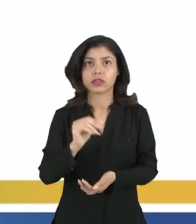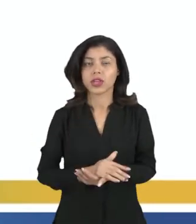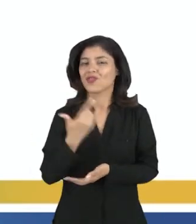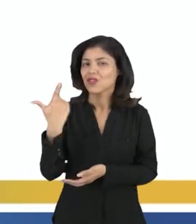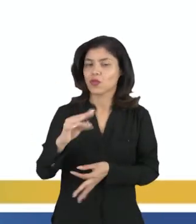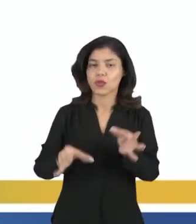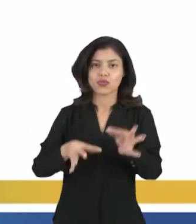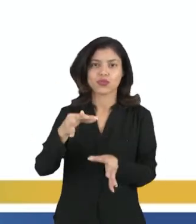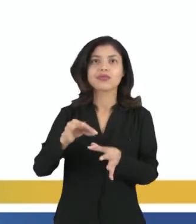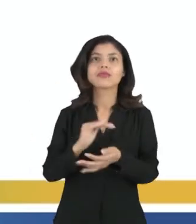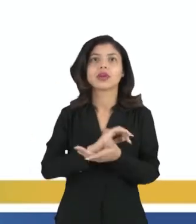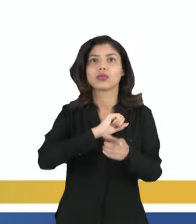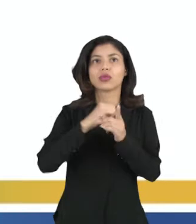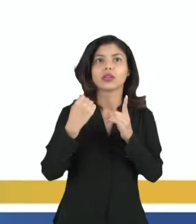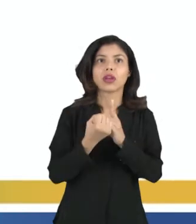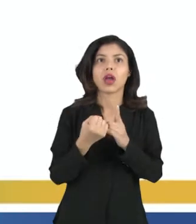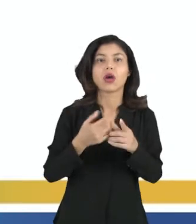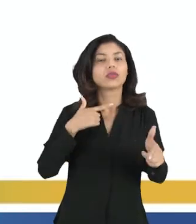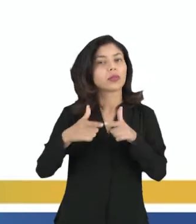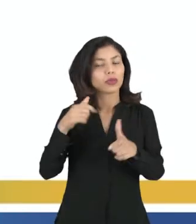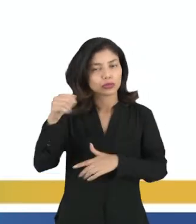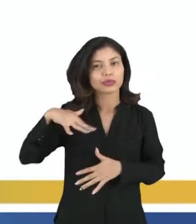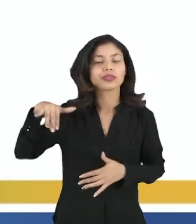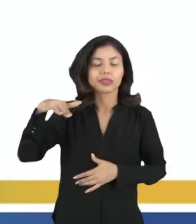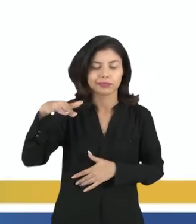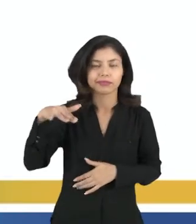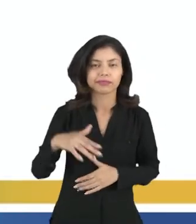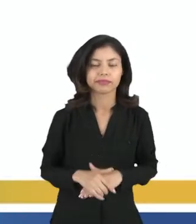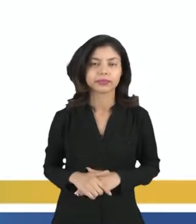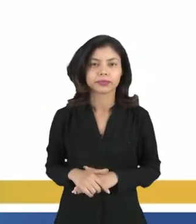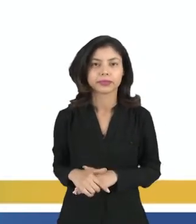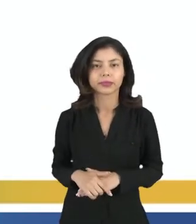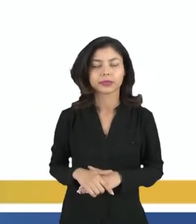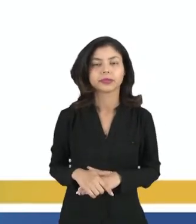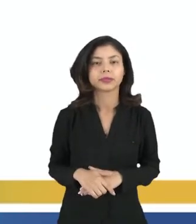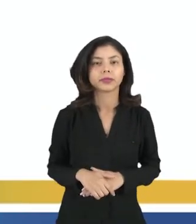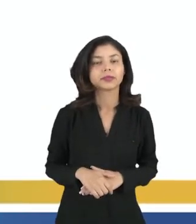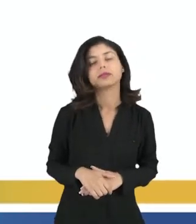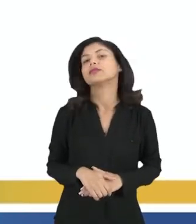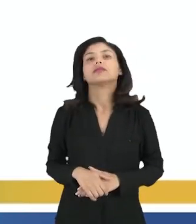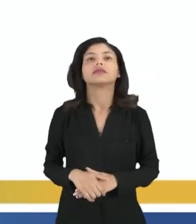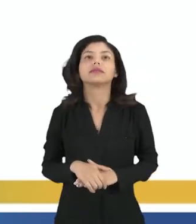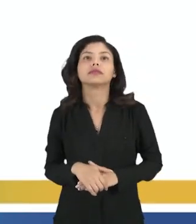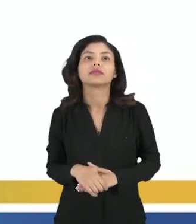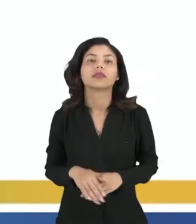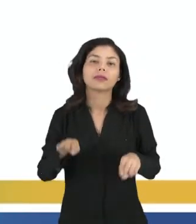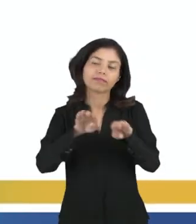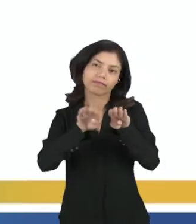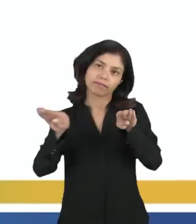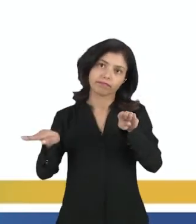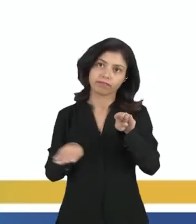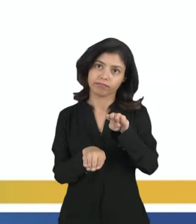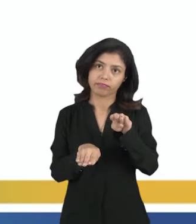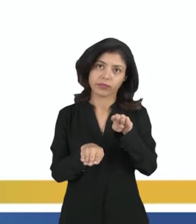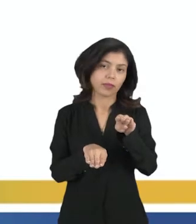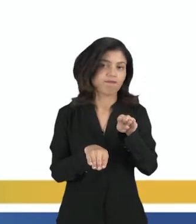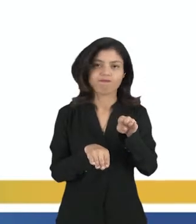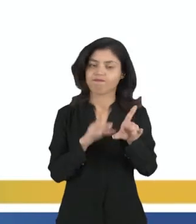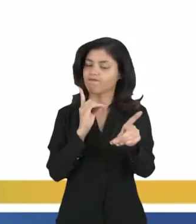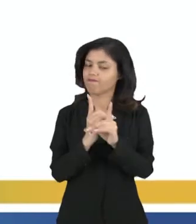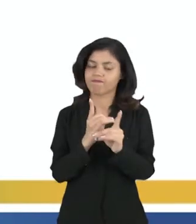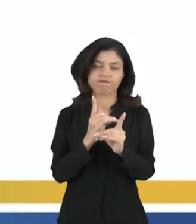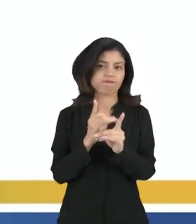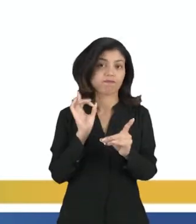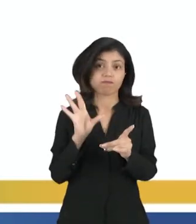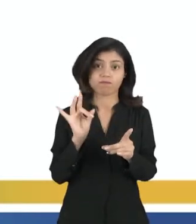injustiças sociais sobre os trabalhadores do campo, ou seja, a desigualdade ela não encontra-se